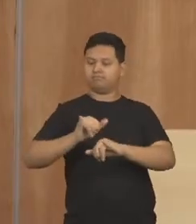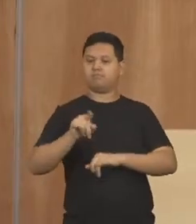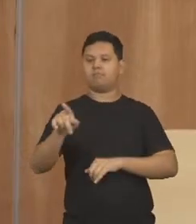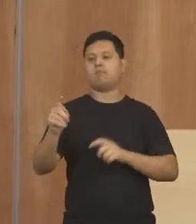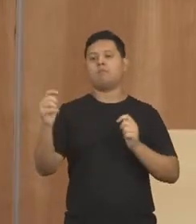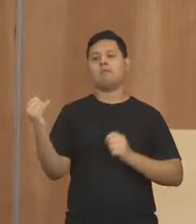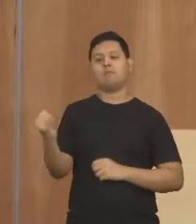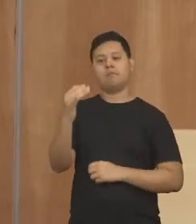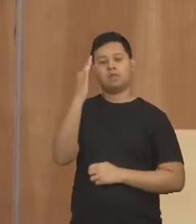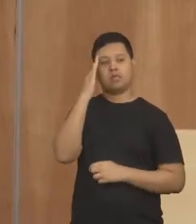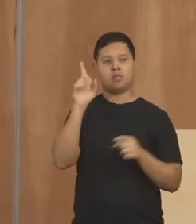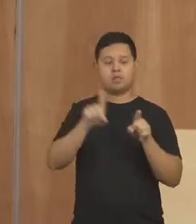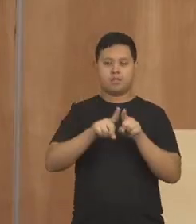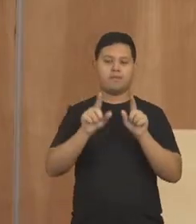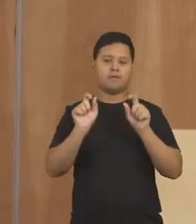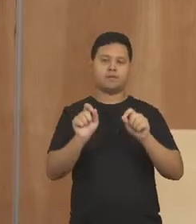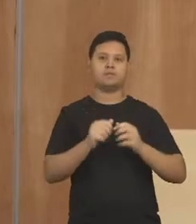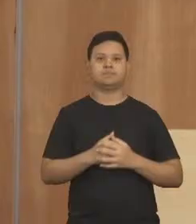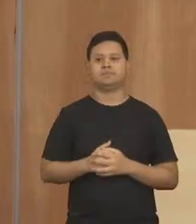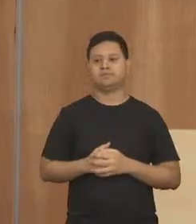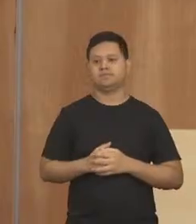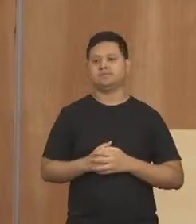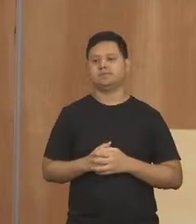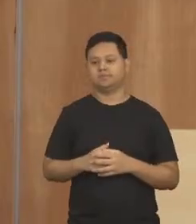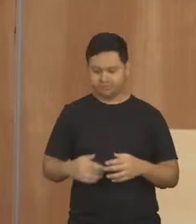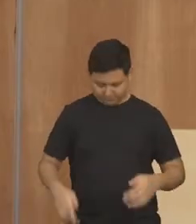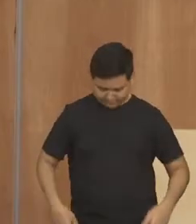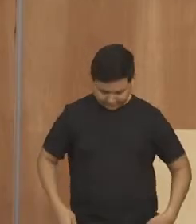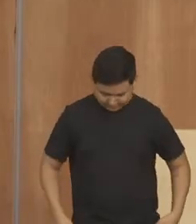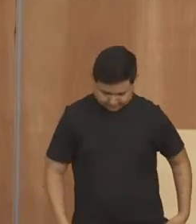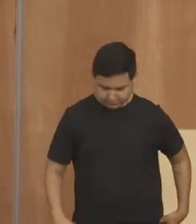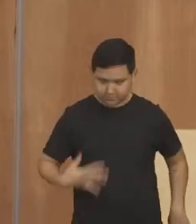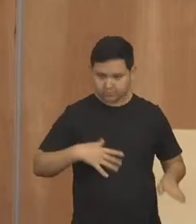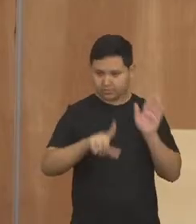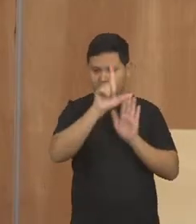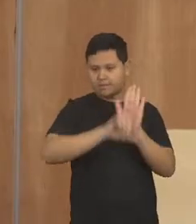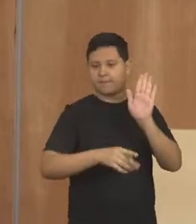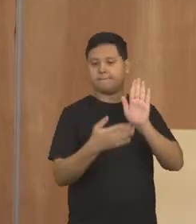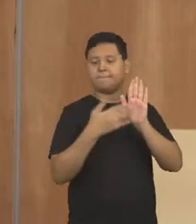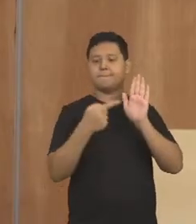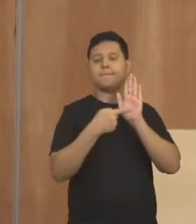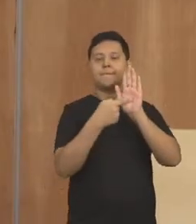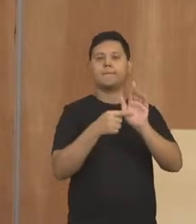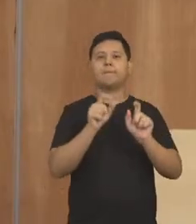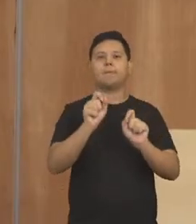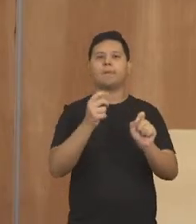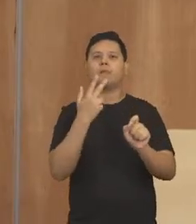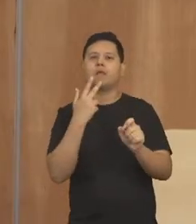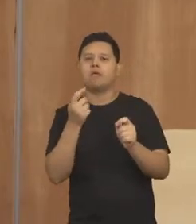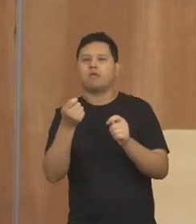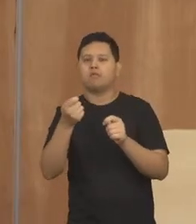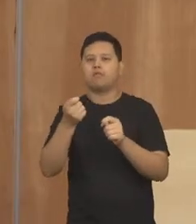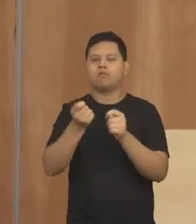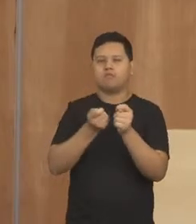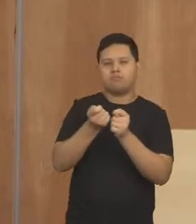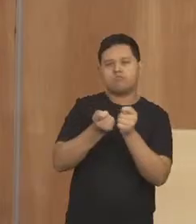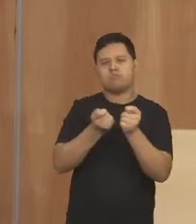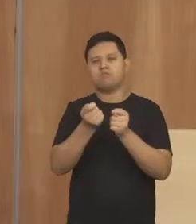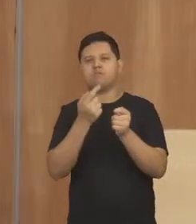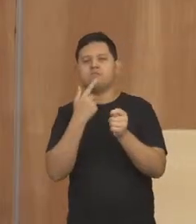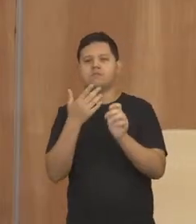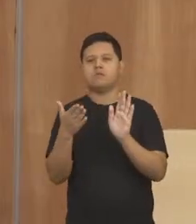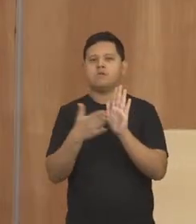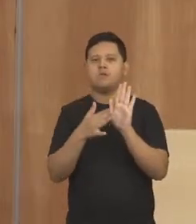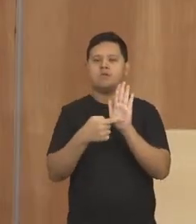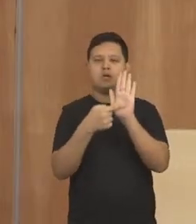E importante frisar também que este projeto de lei prevê mecanismos de fiscalização e